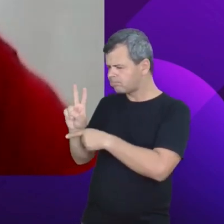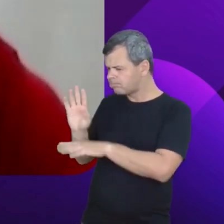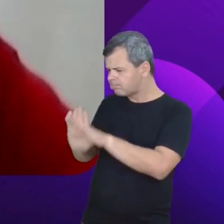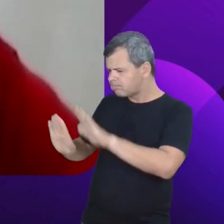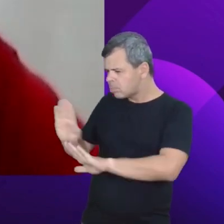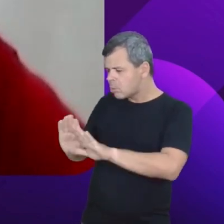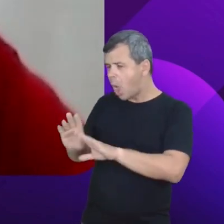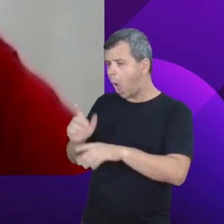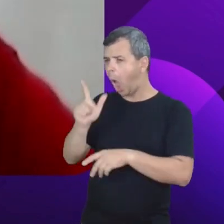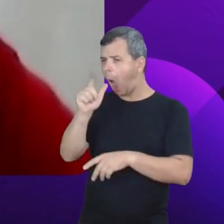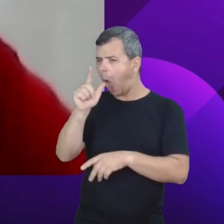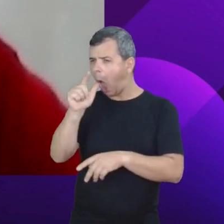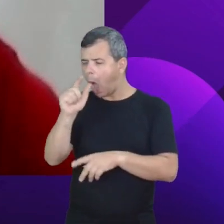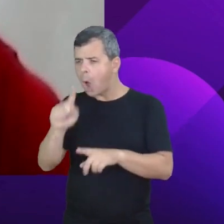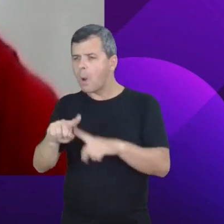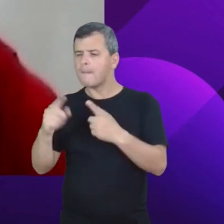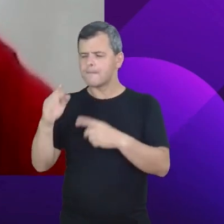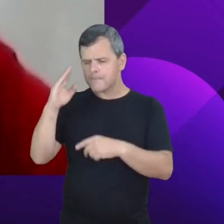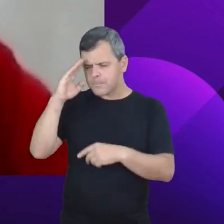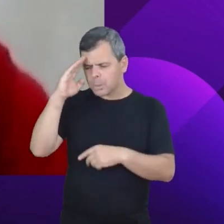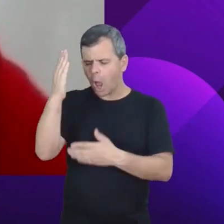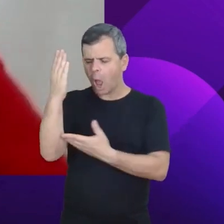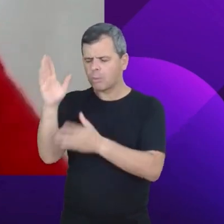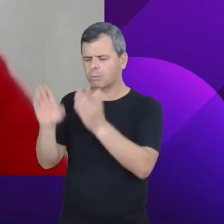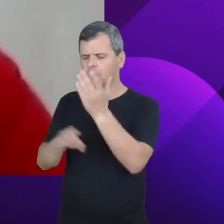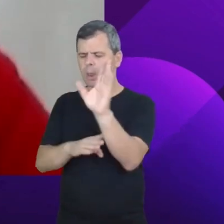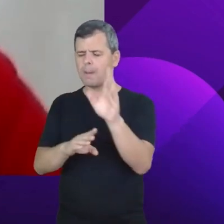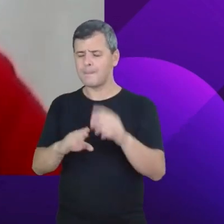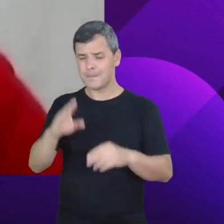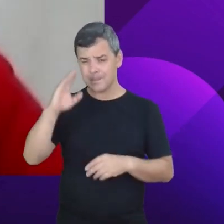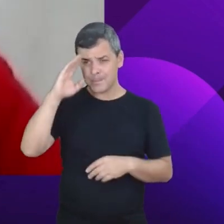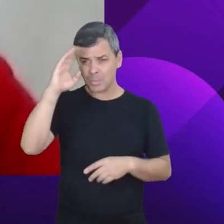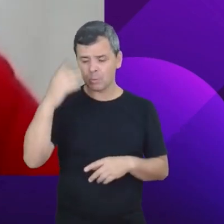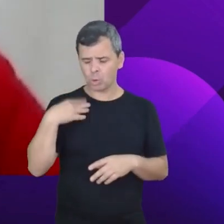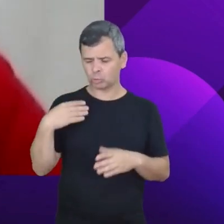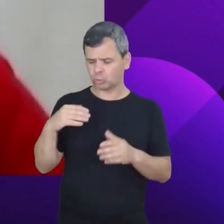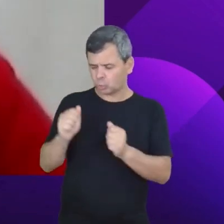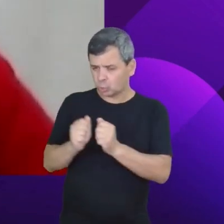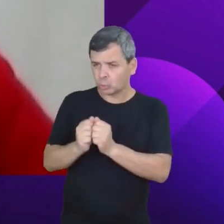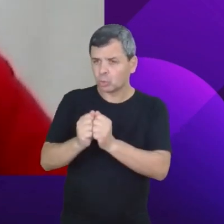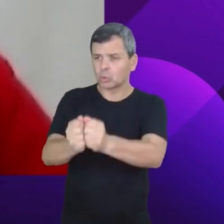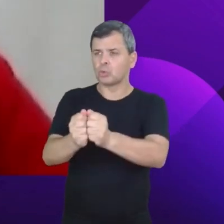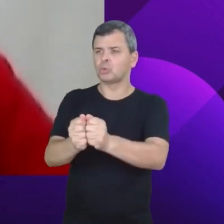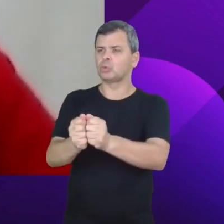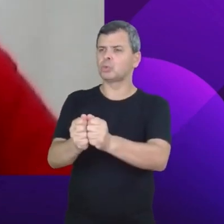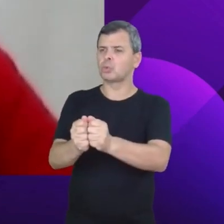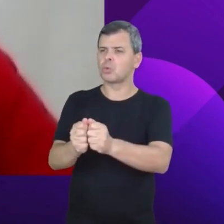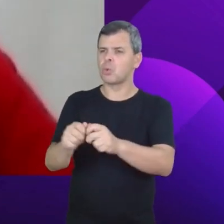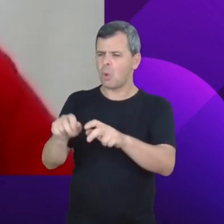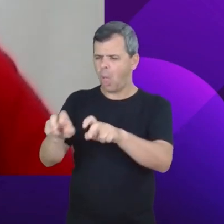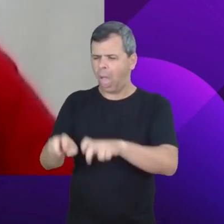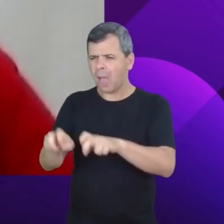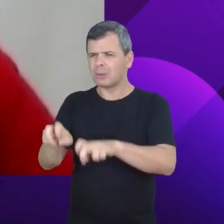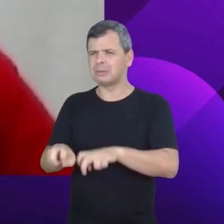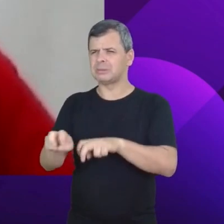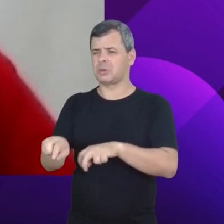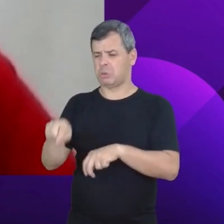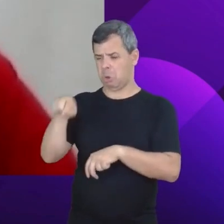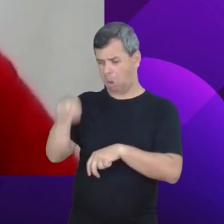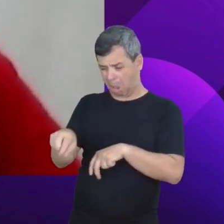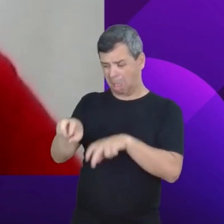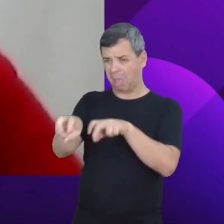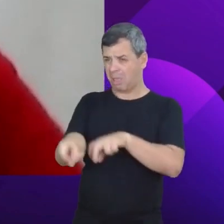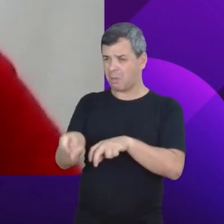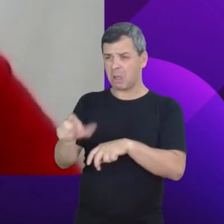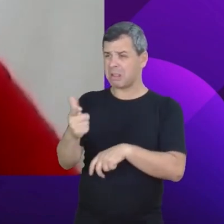nossas nascentes, o meio ambiente, principalmente quando a gente está lado a lado com o agronegócio, aonde o